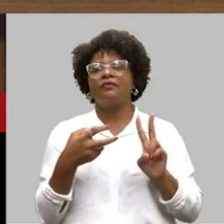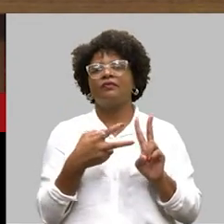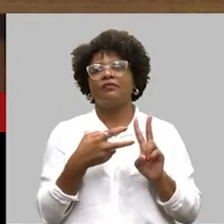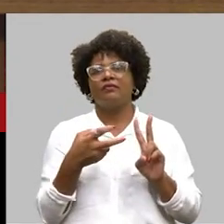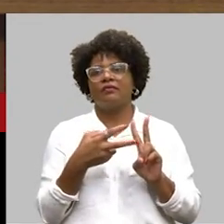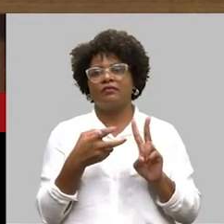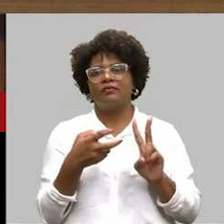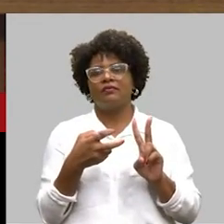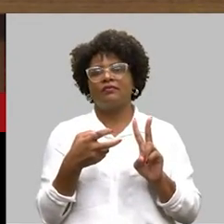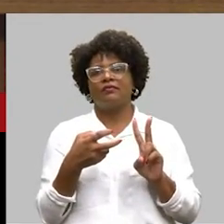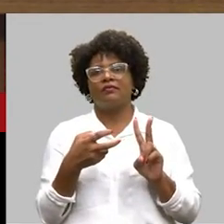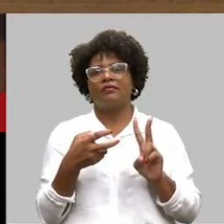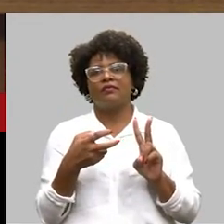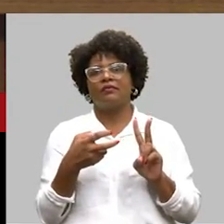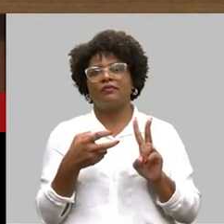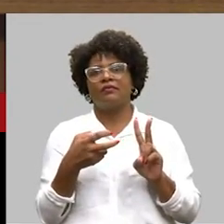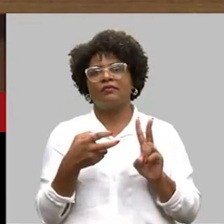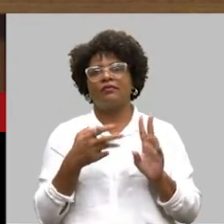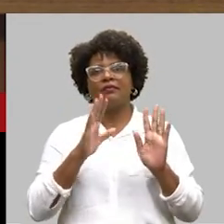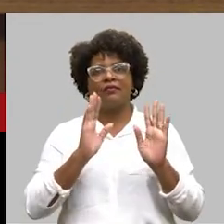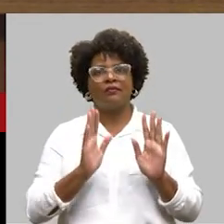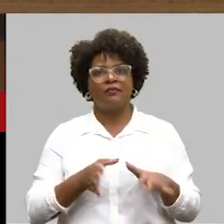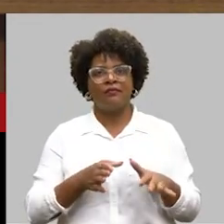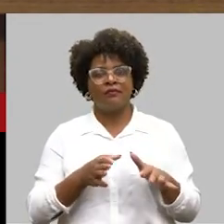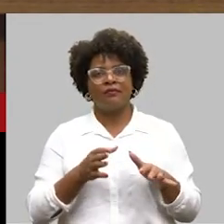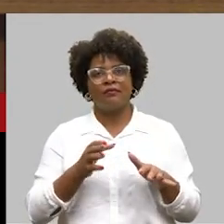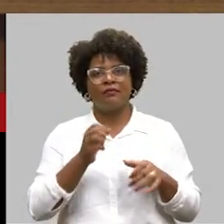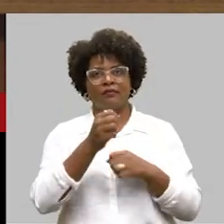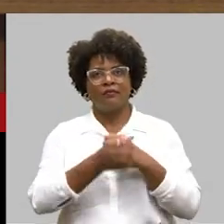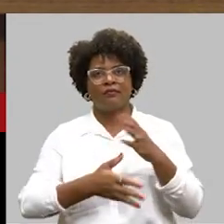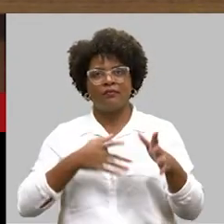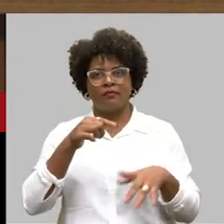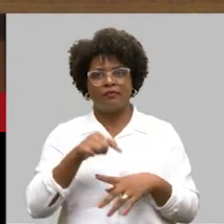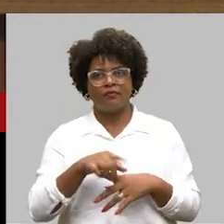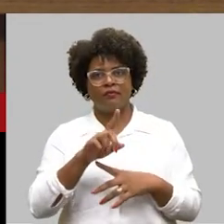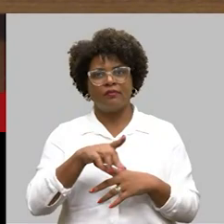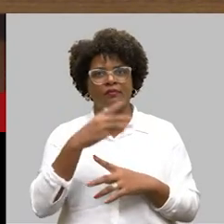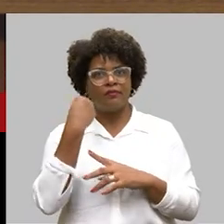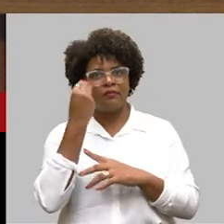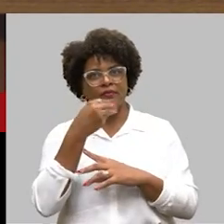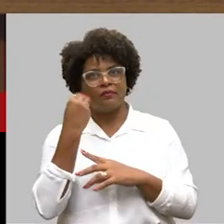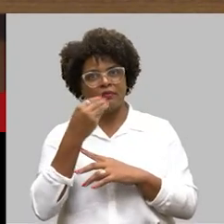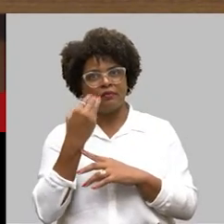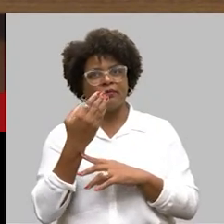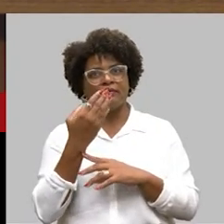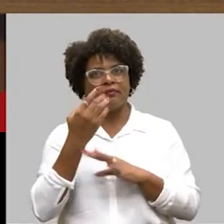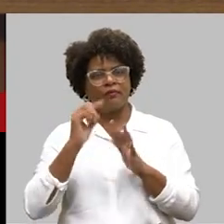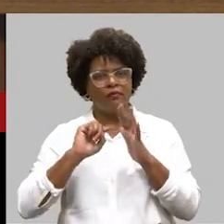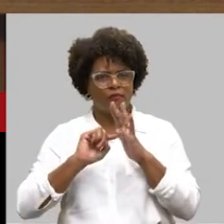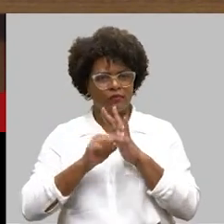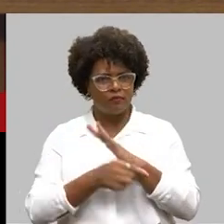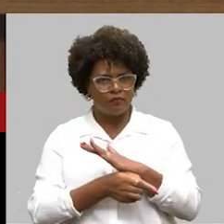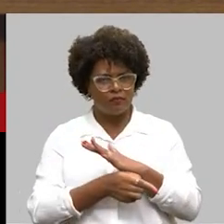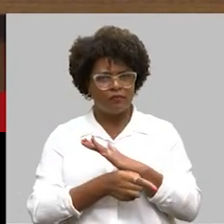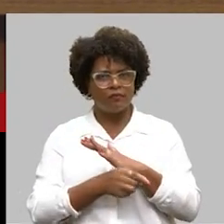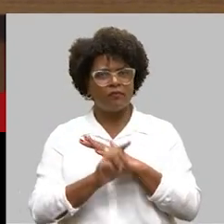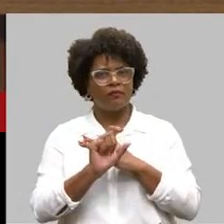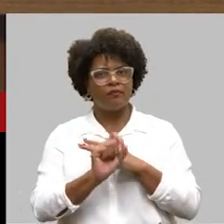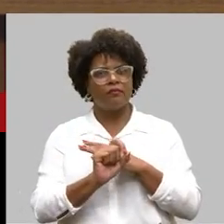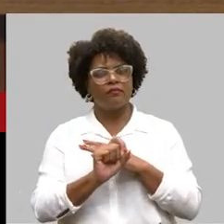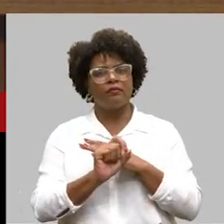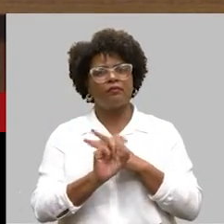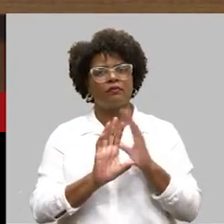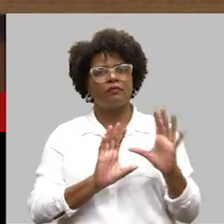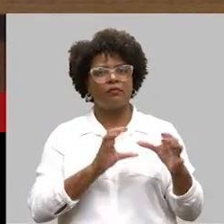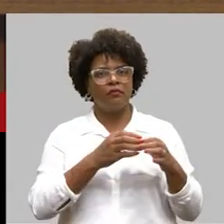é já já deixo aqui Deputado acho que é uma experiência tão gigante onde os povos eles